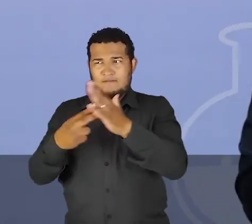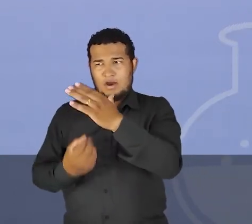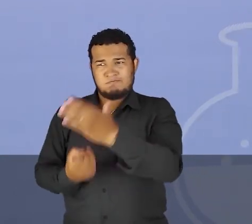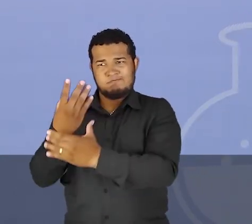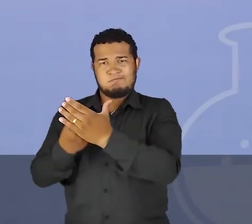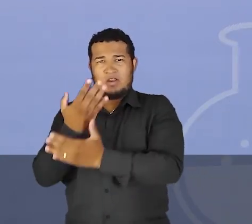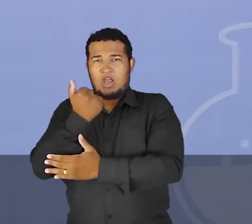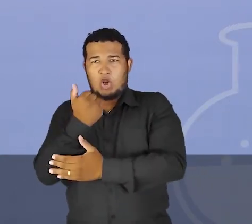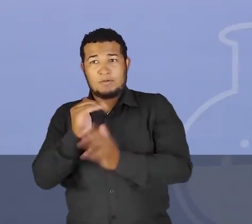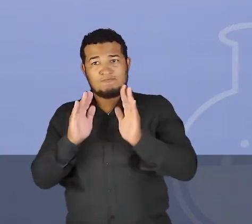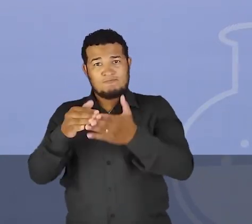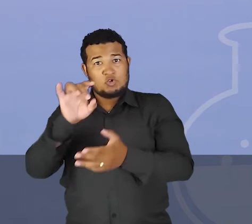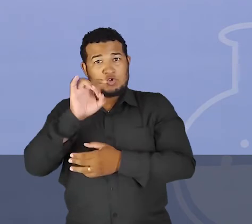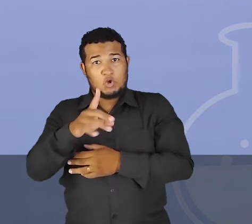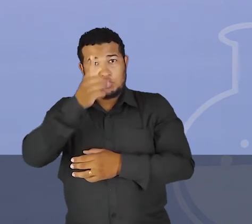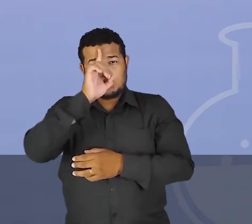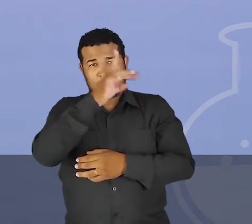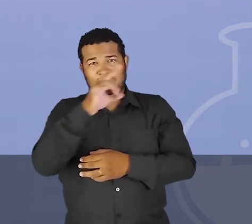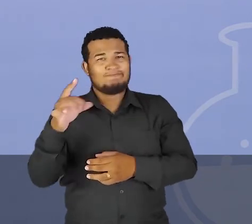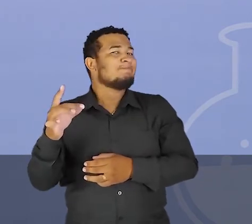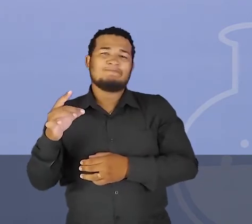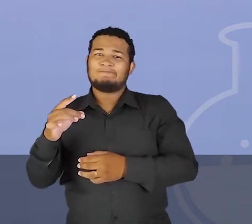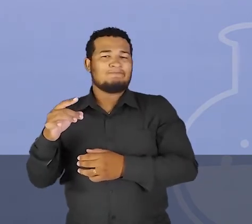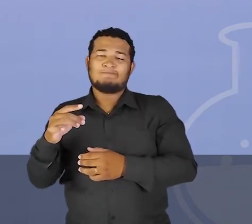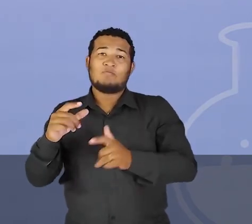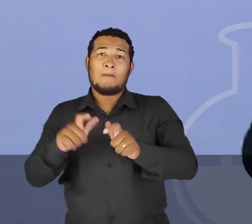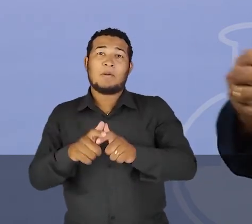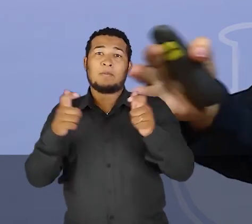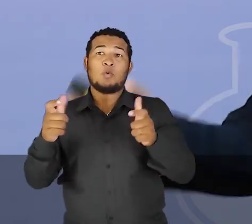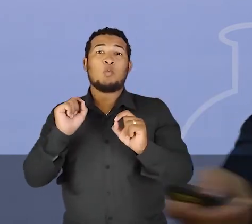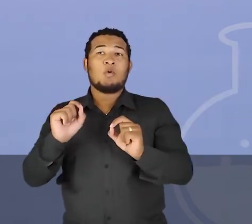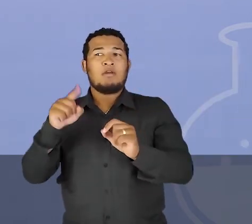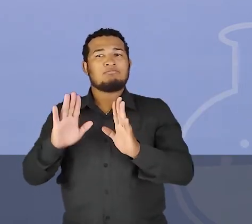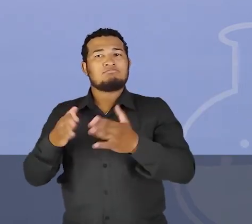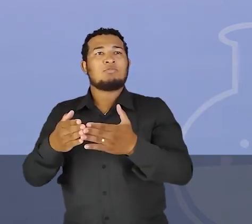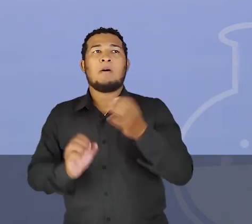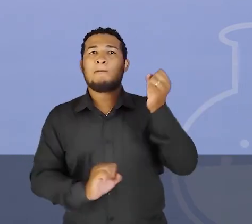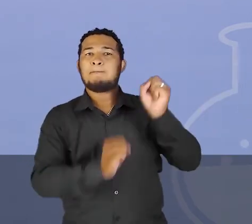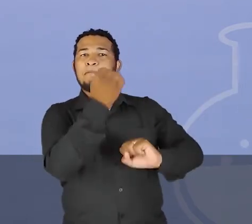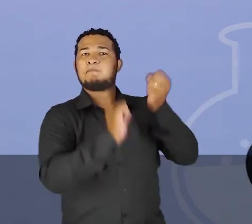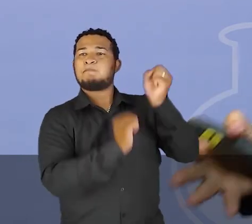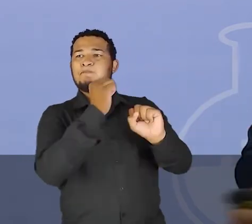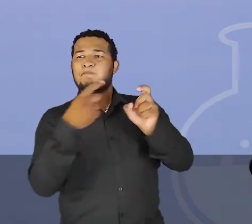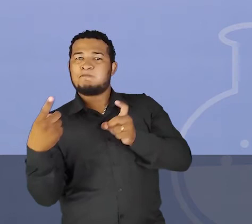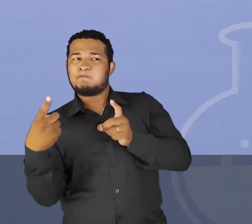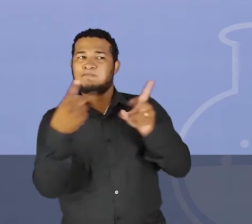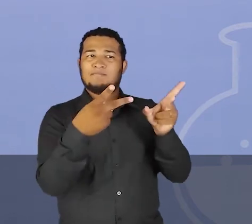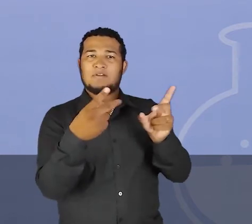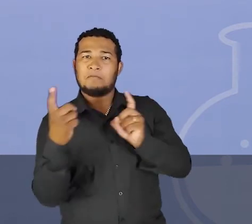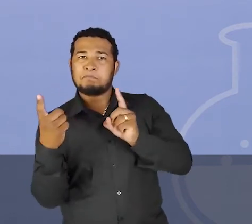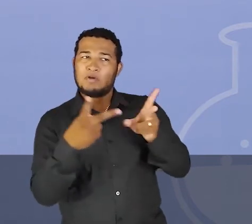produz o alimento do dia a dia? A maior parte das vezes ele produz para a indústria. E essa produção